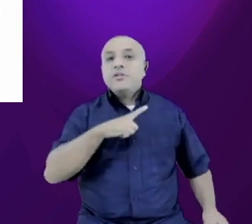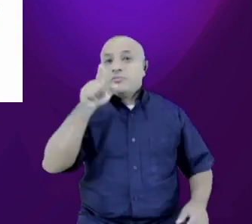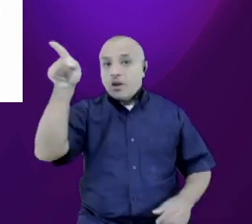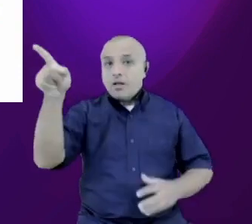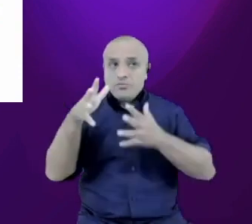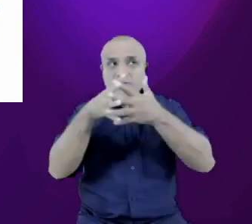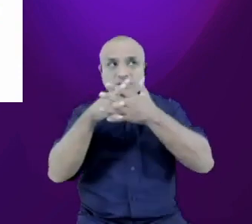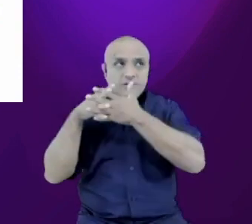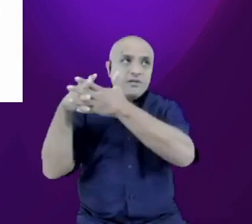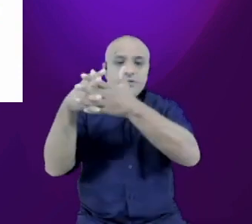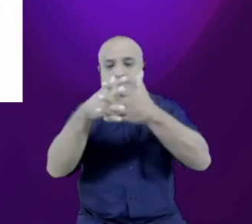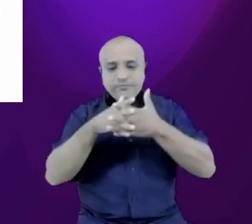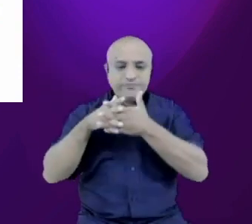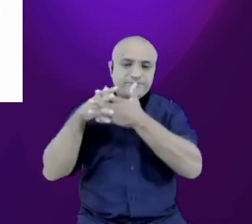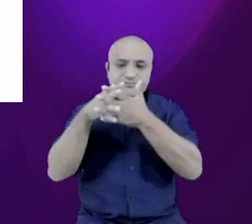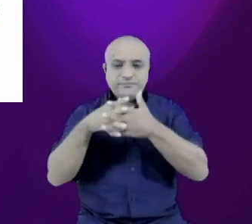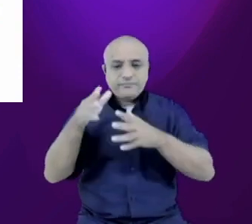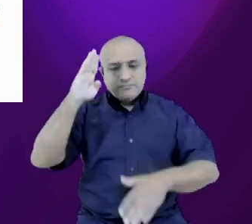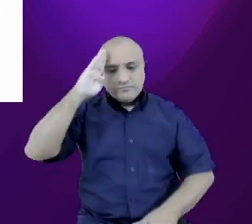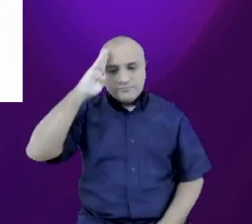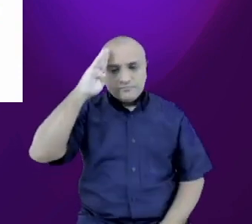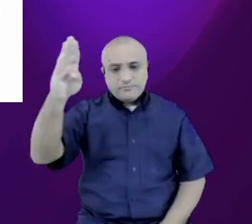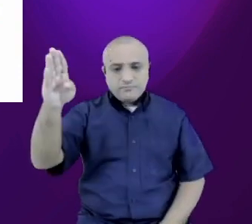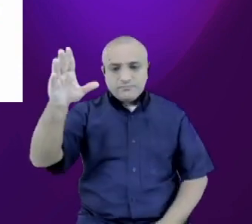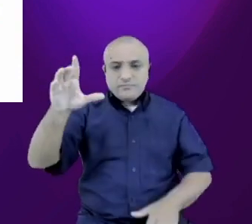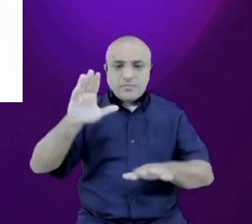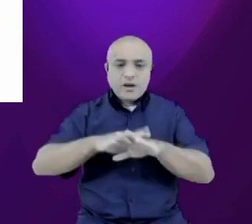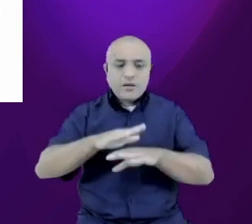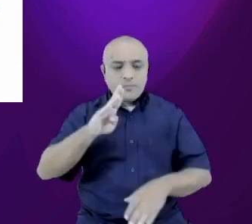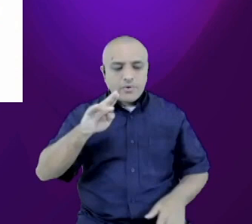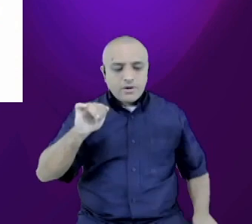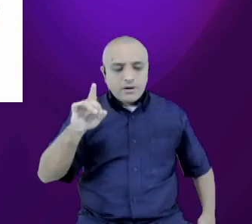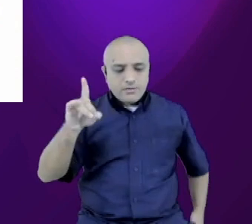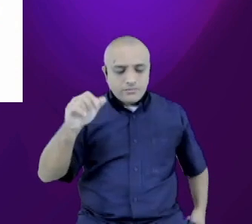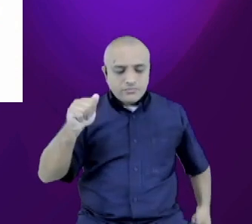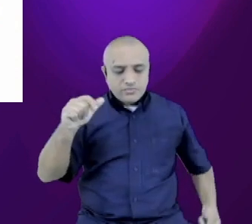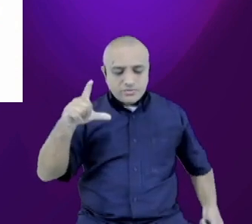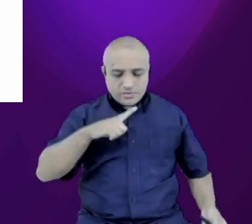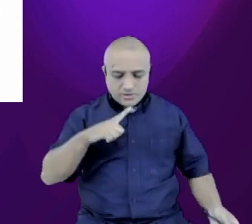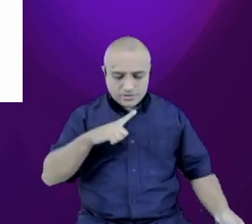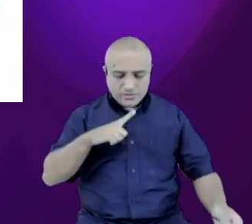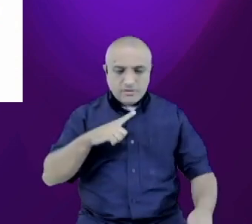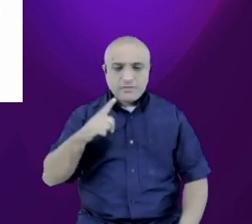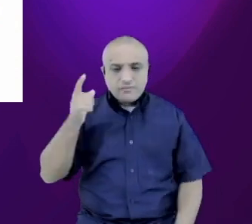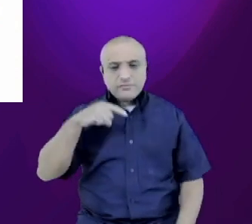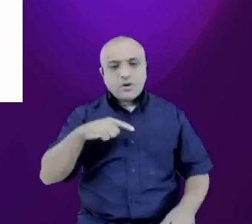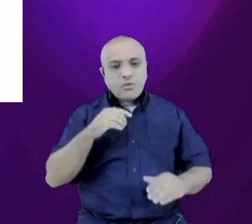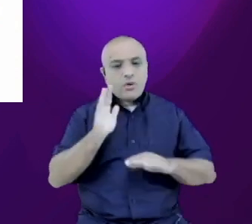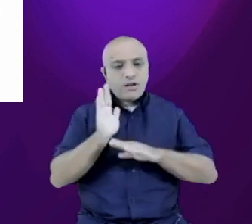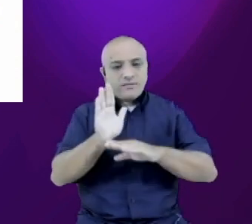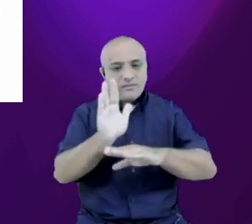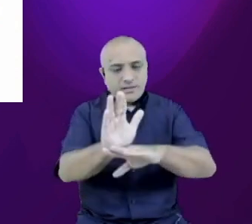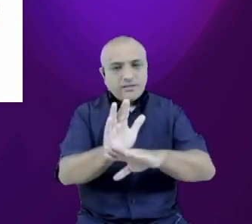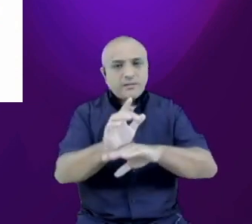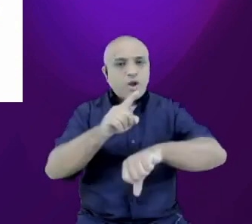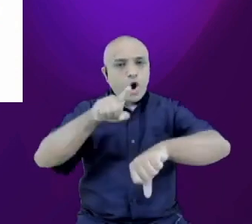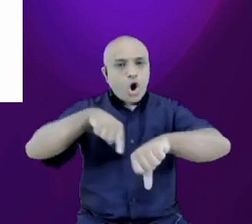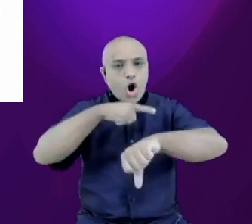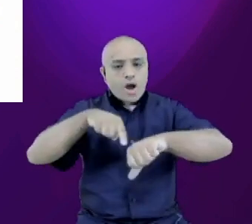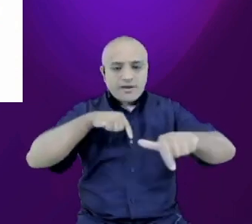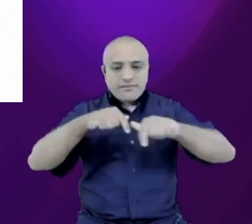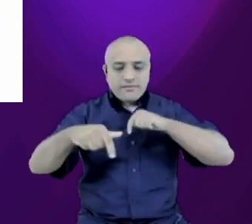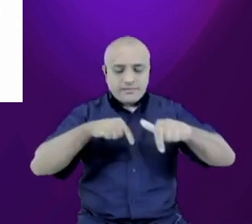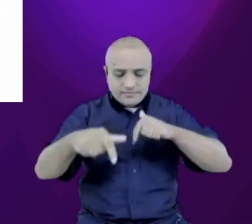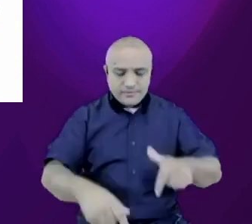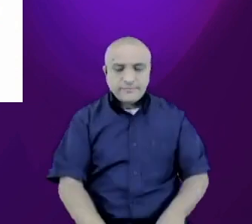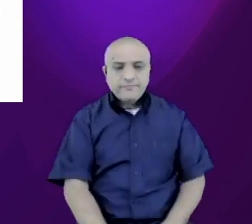Unidos, e a principal causa de burnout atribuída são assistências horas de trabalho. Tá? Isso daqui